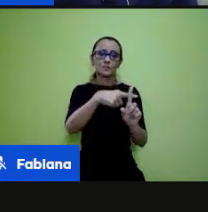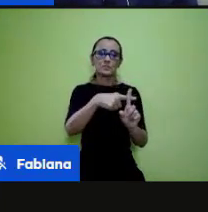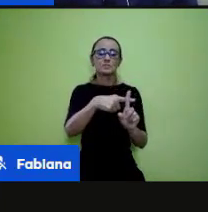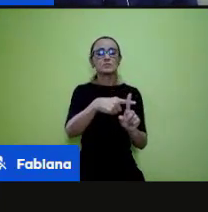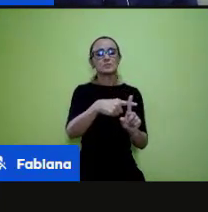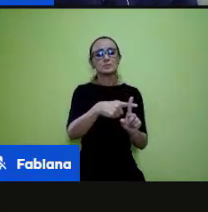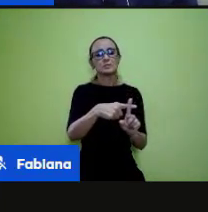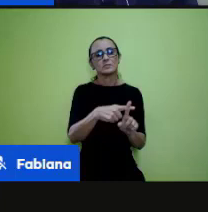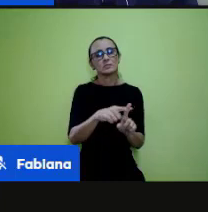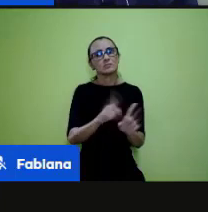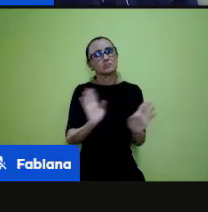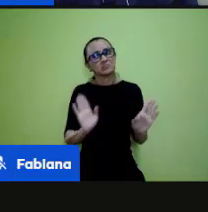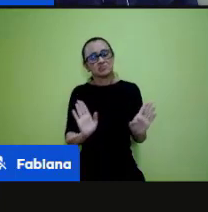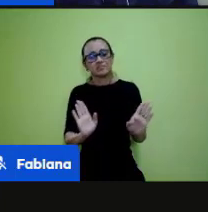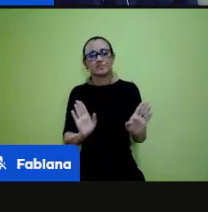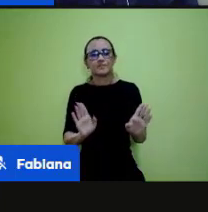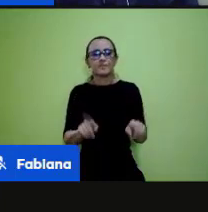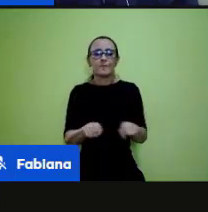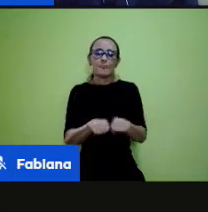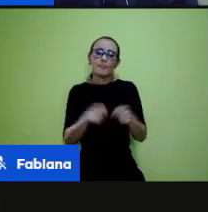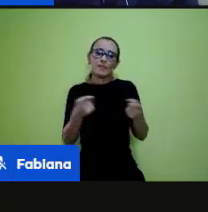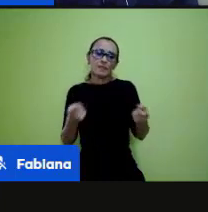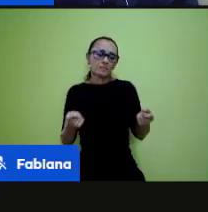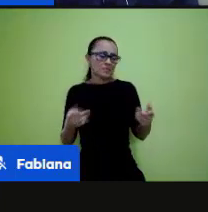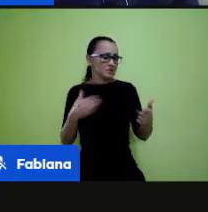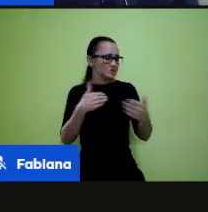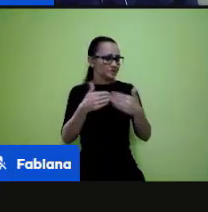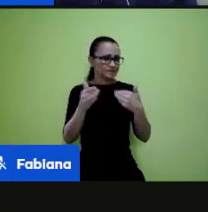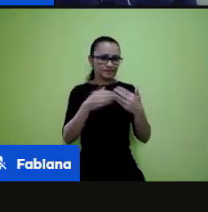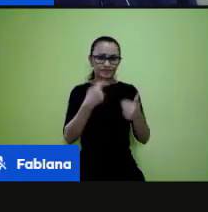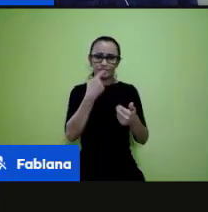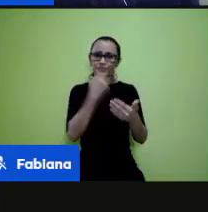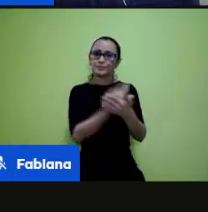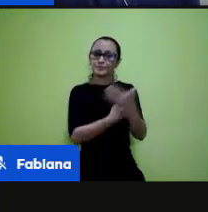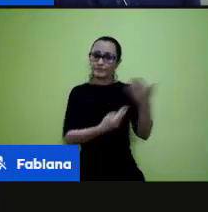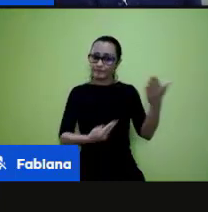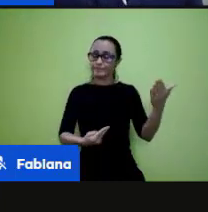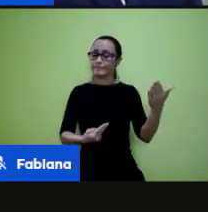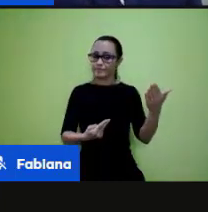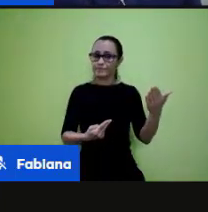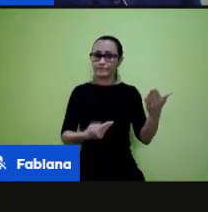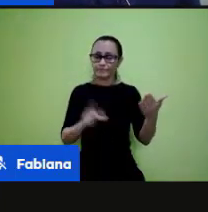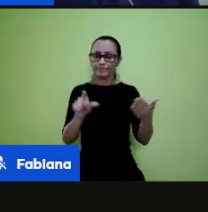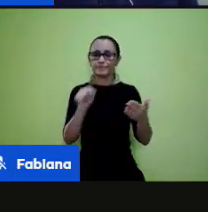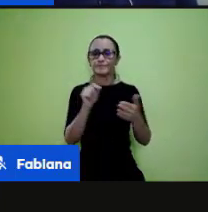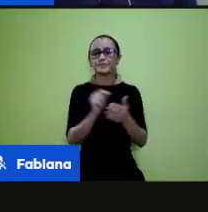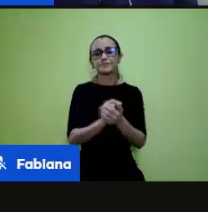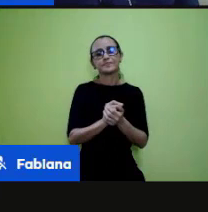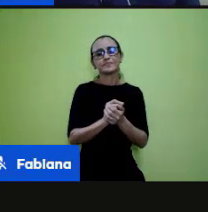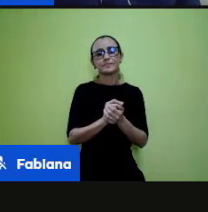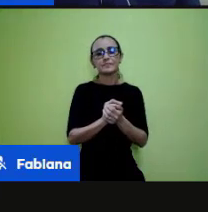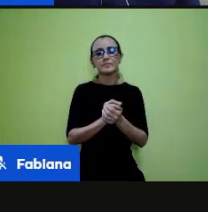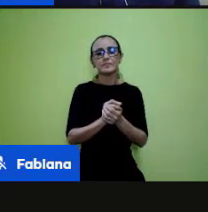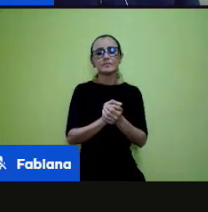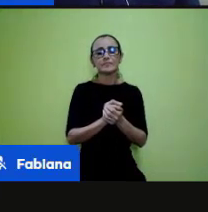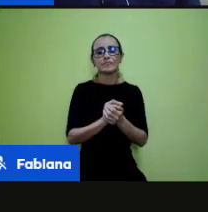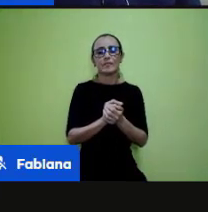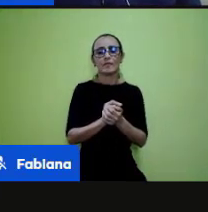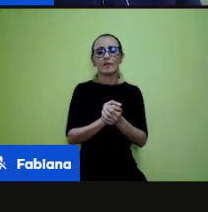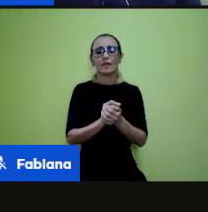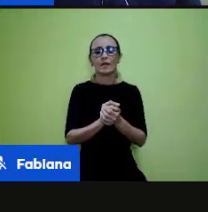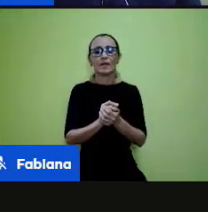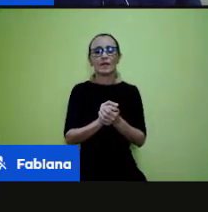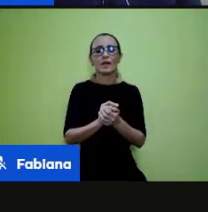isso preferência, se alimenta com qualquer tipo de sangue. A autonomia de voo do vetor aproximadamente é 1,5 m